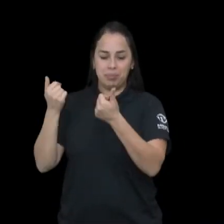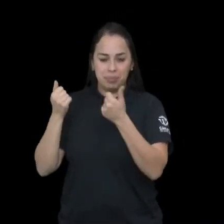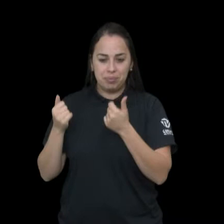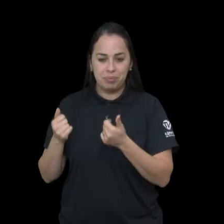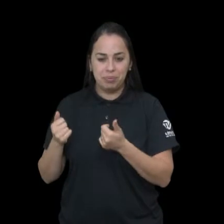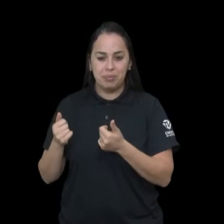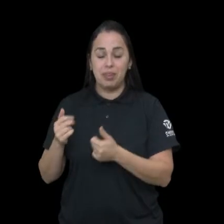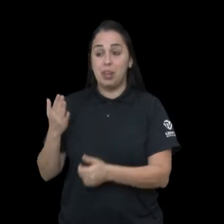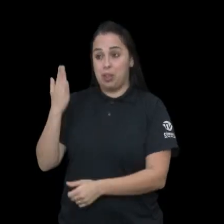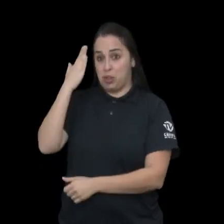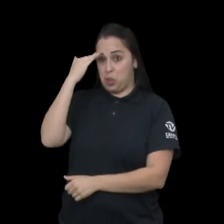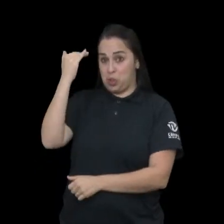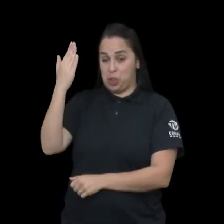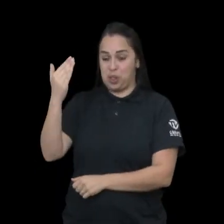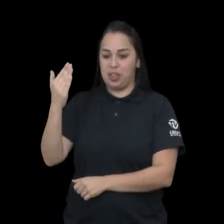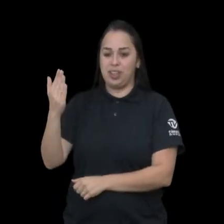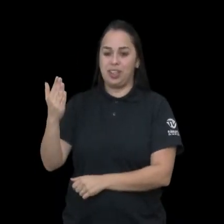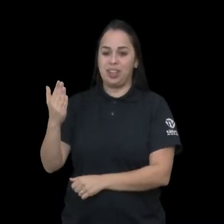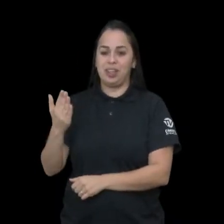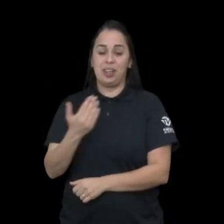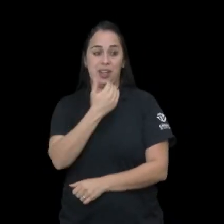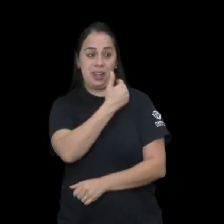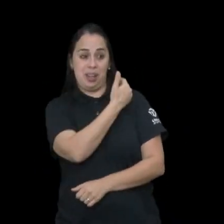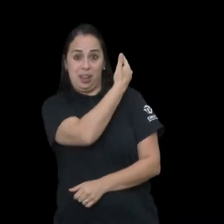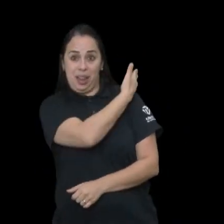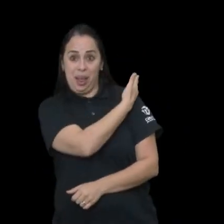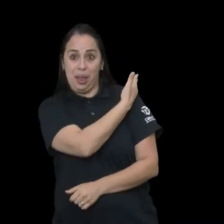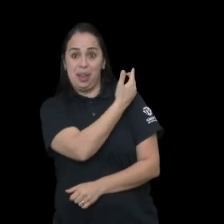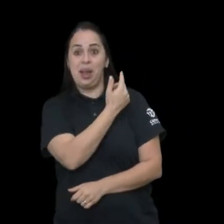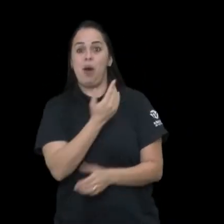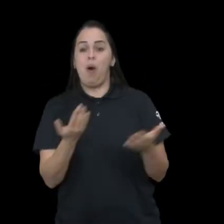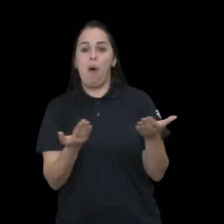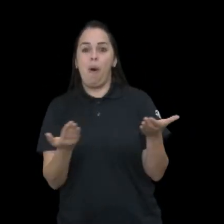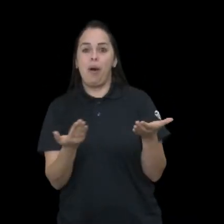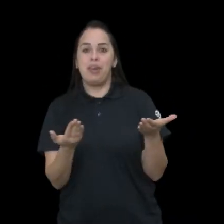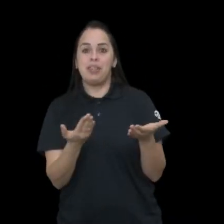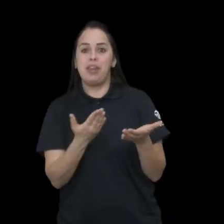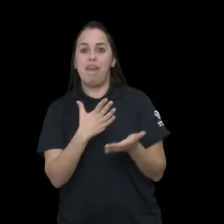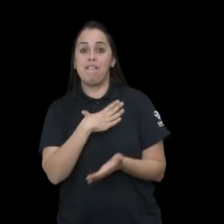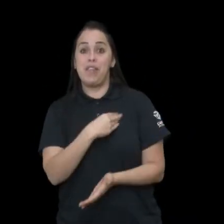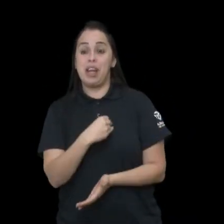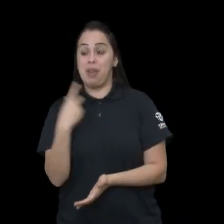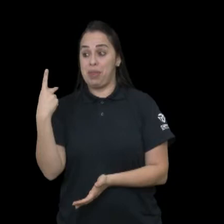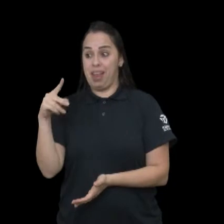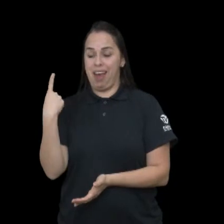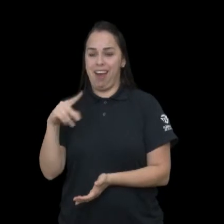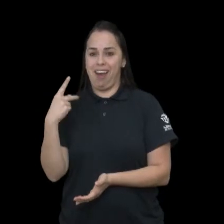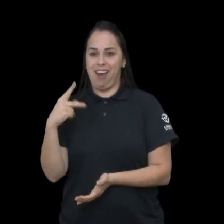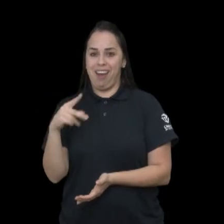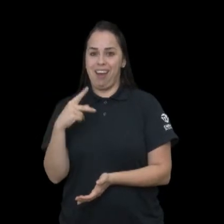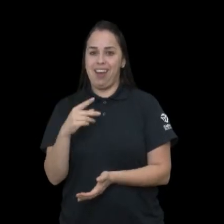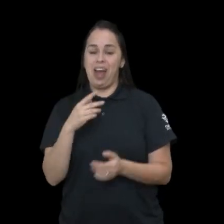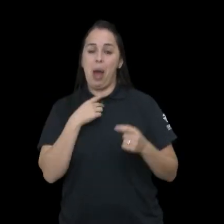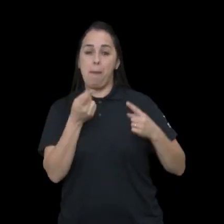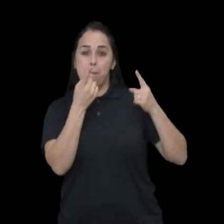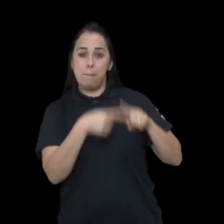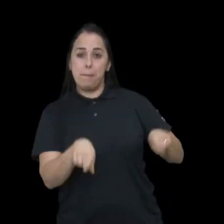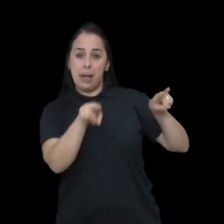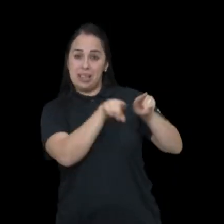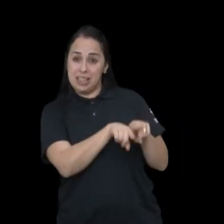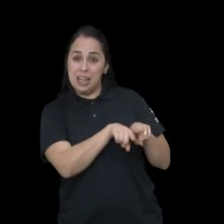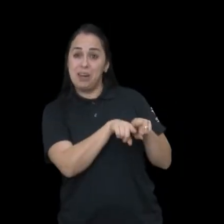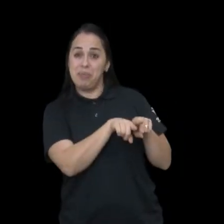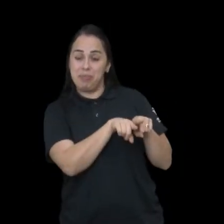cidade, sucesso. E aqui ao fundo não podia ser diferente. Hoje, o seu filho aqui também é um grande parceiro nosso, um parceiro da